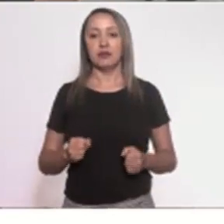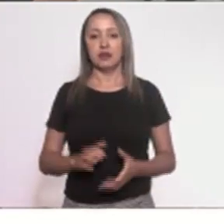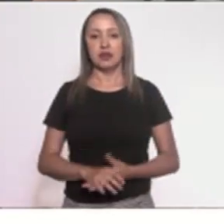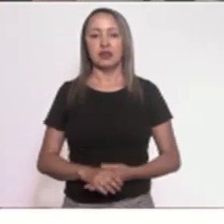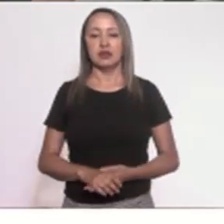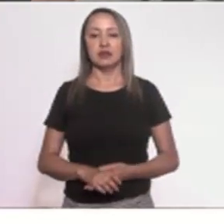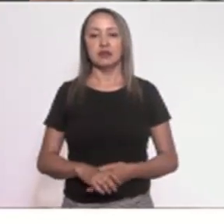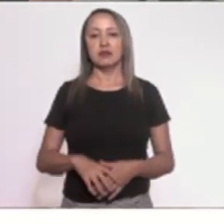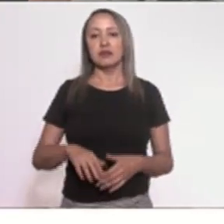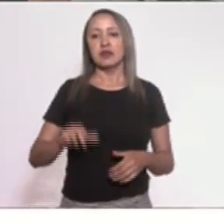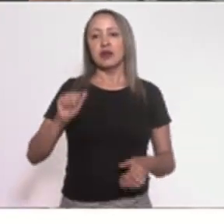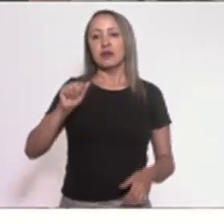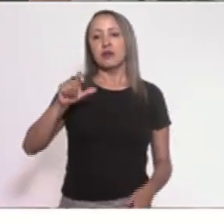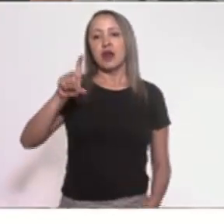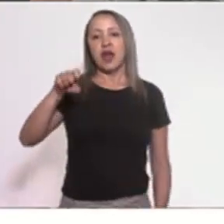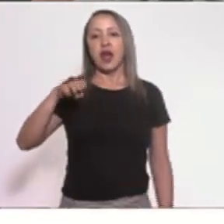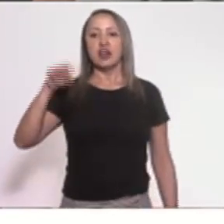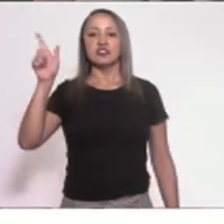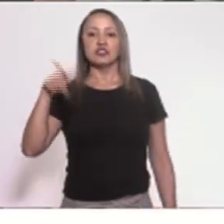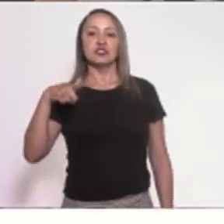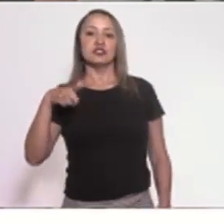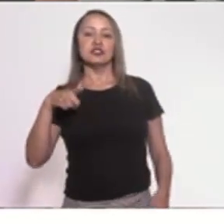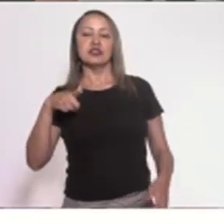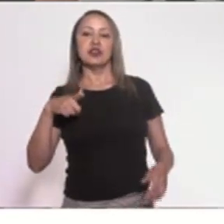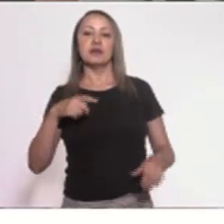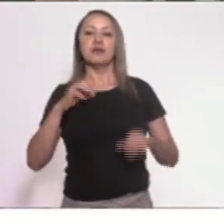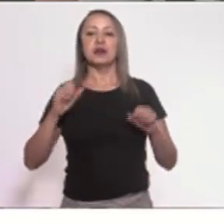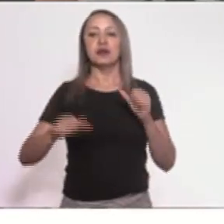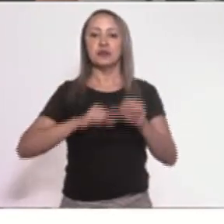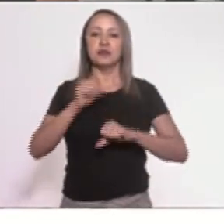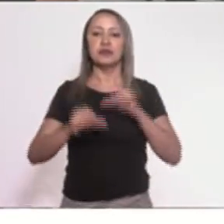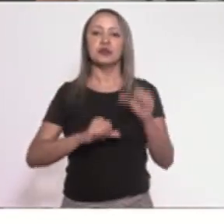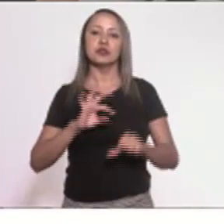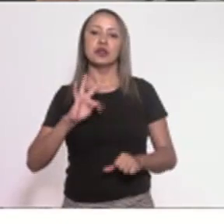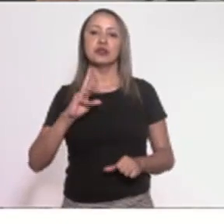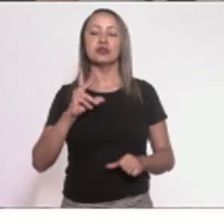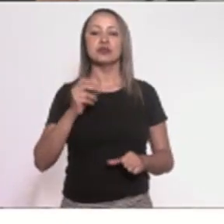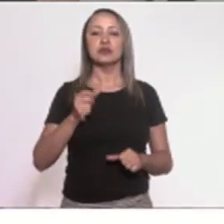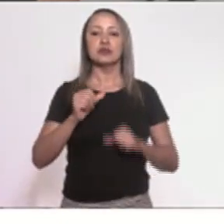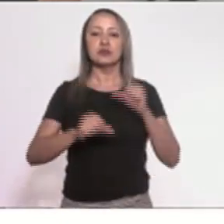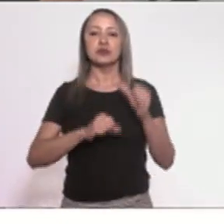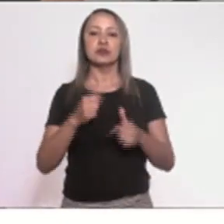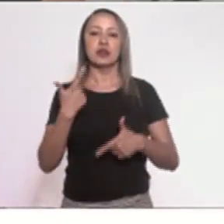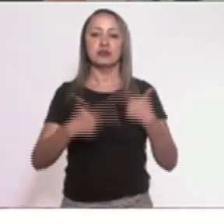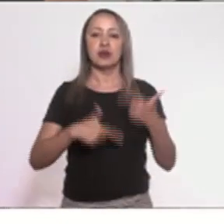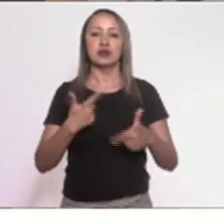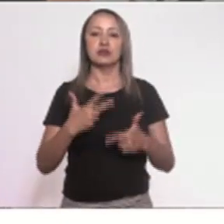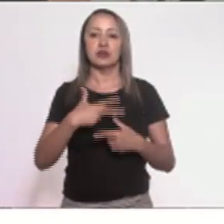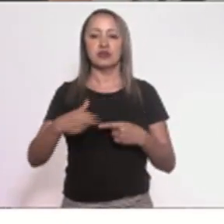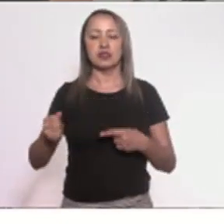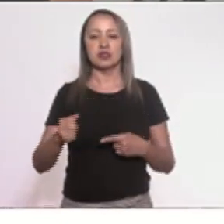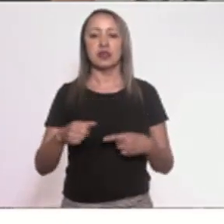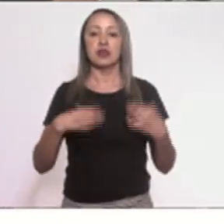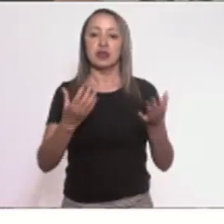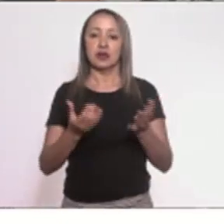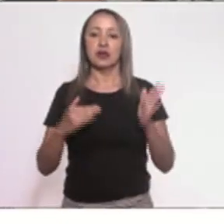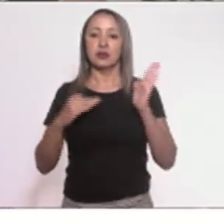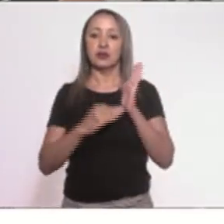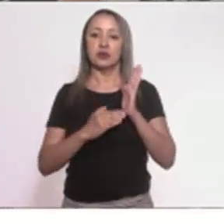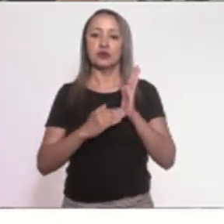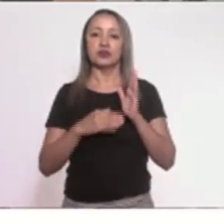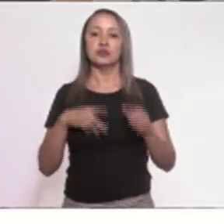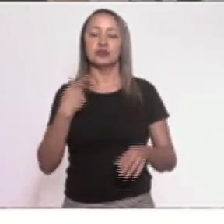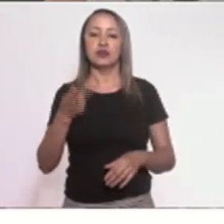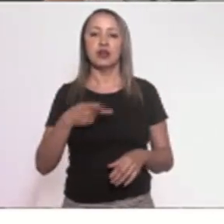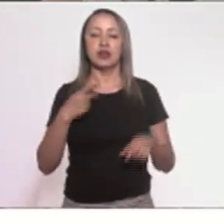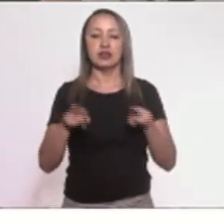para resistir aos tempos obscuros, axé para resistir aos tempos duros em que vivemos. Por último, gostaria de declarar